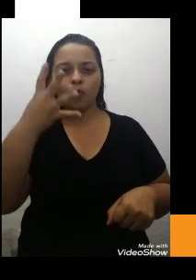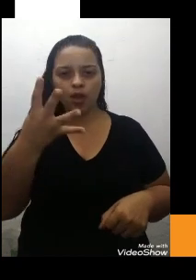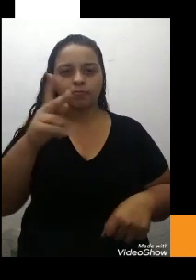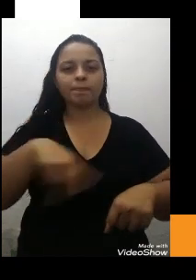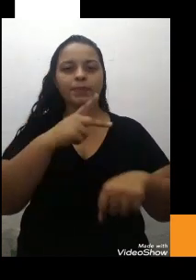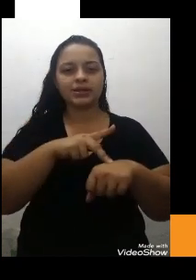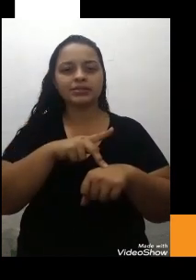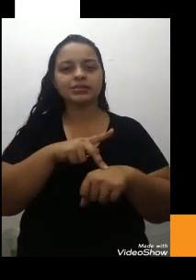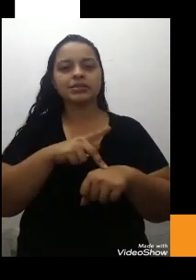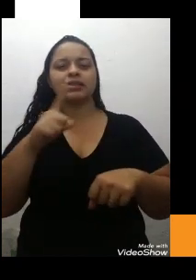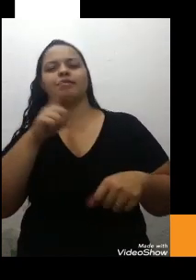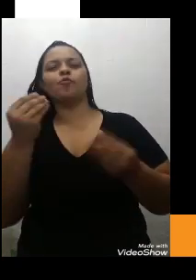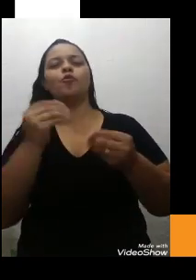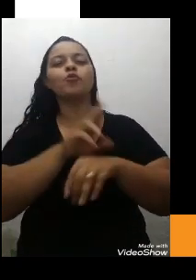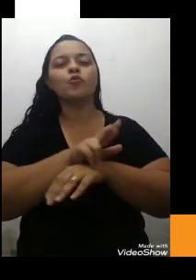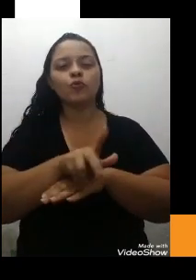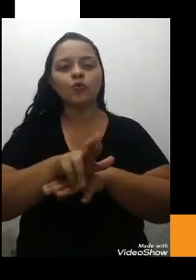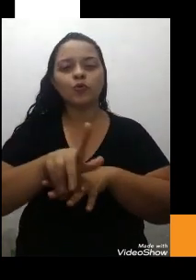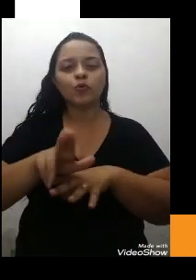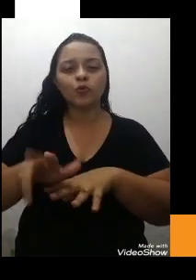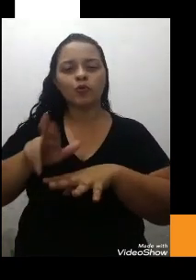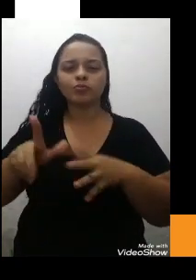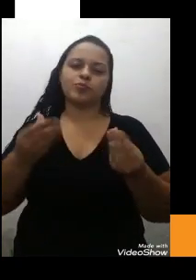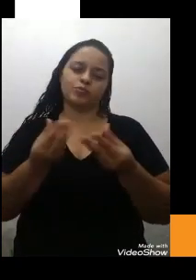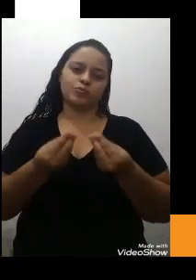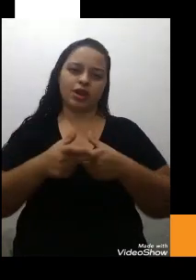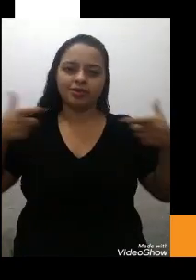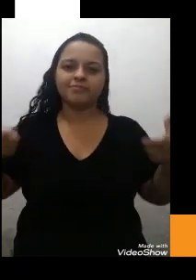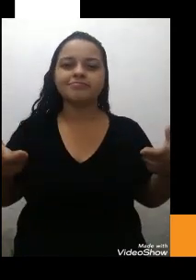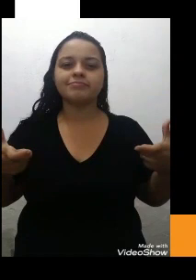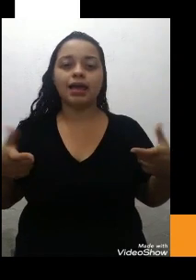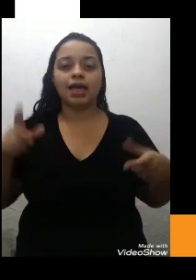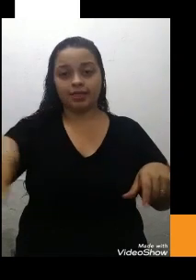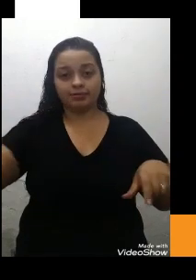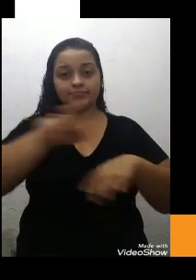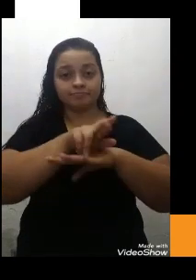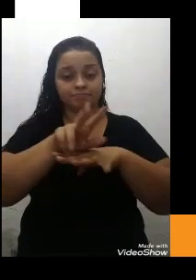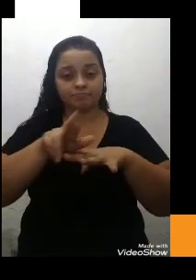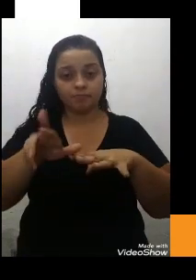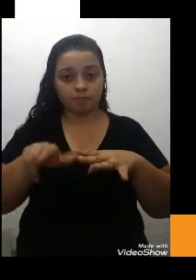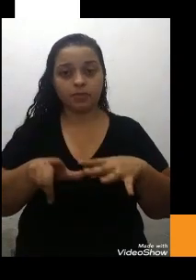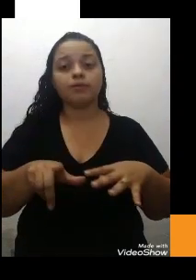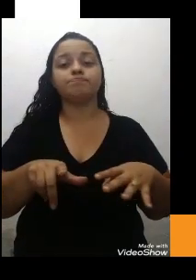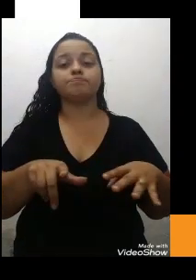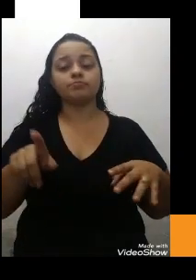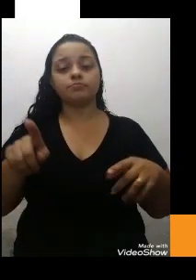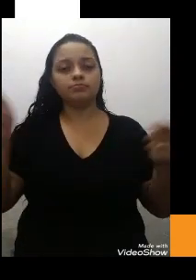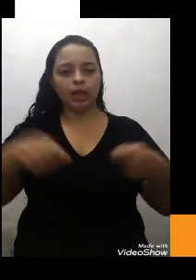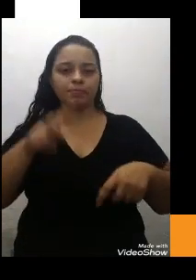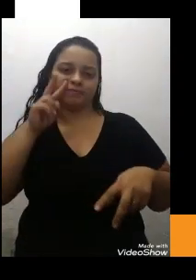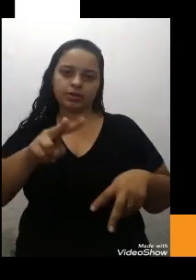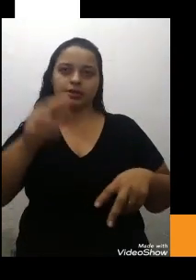uma diversidade muito grande. E essa diversidade que a gente observa aqui, né, que a gente supõe vendo esse